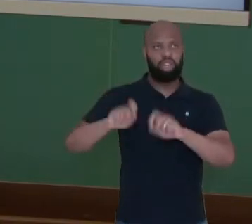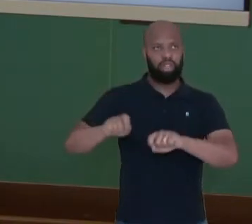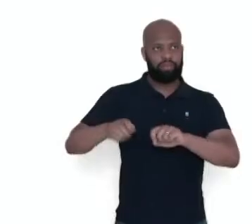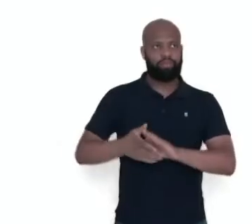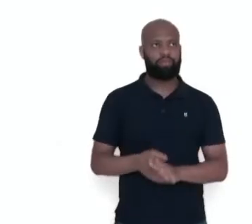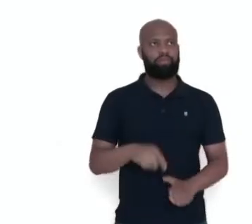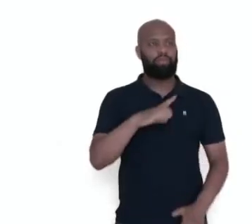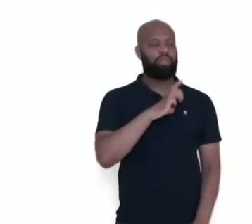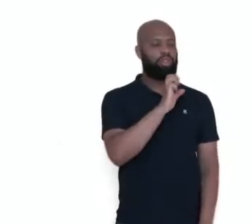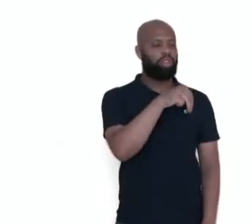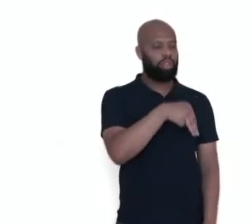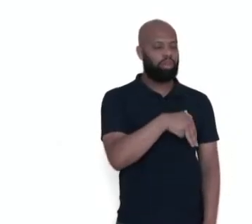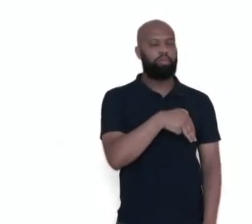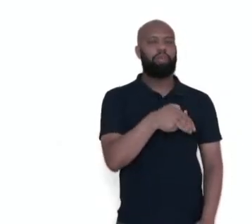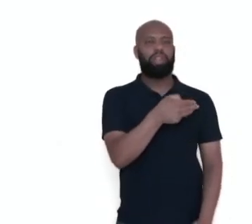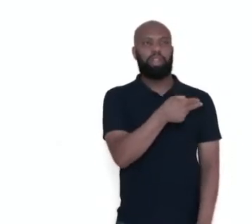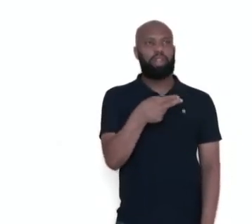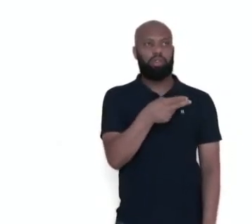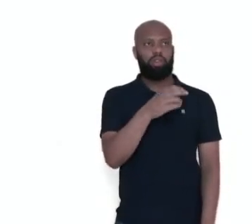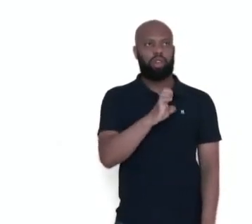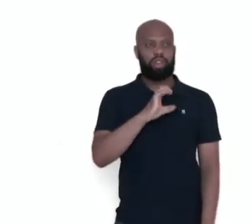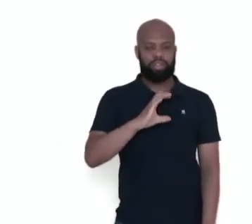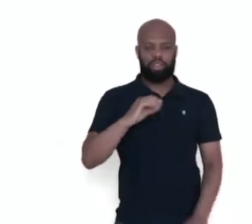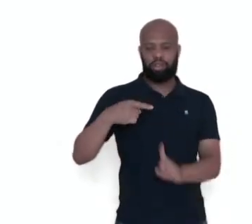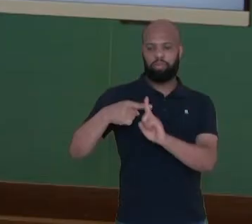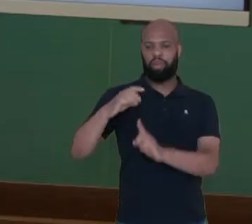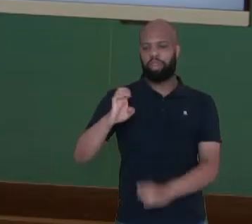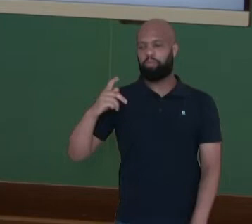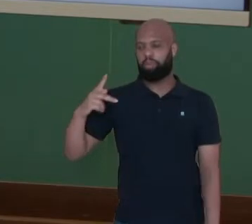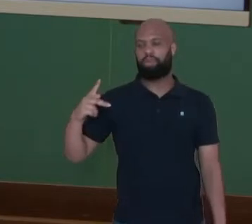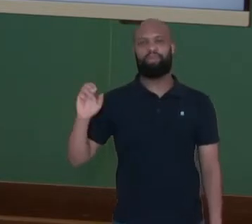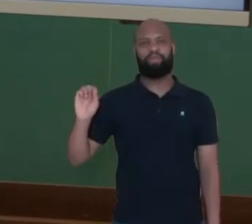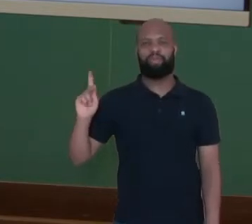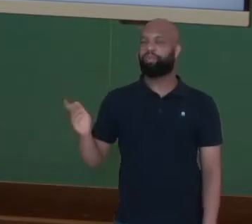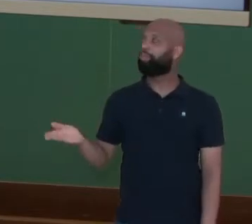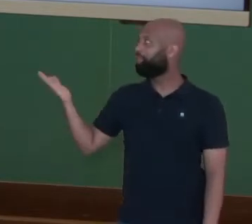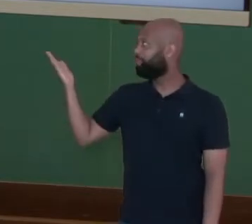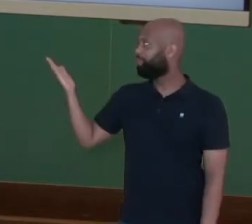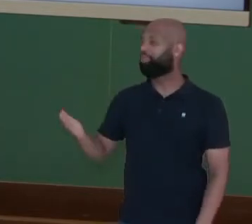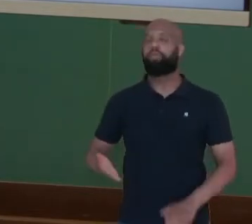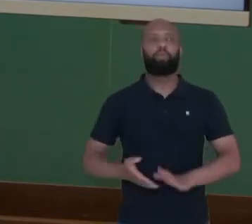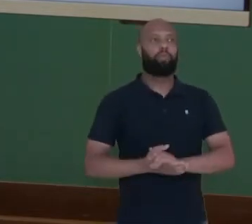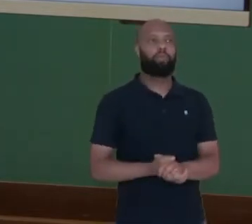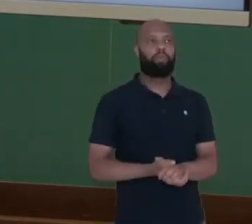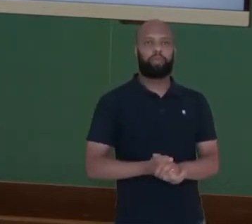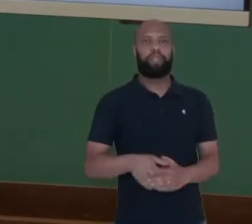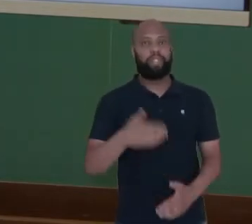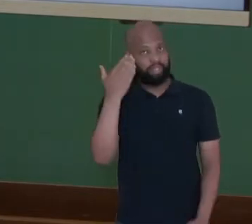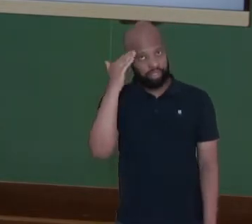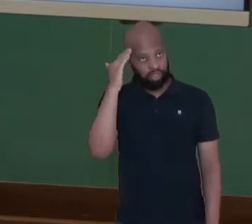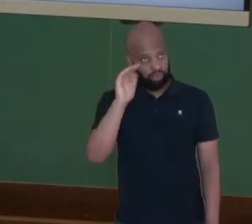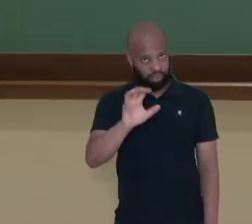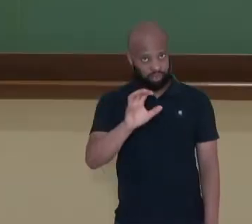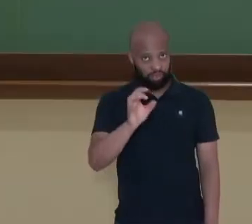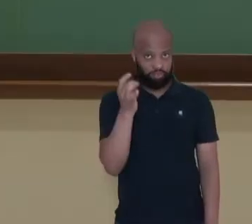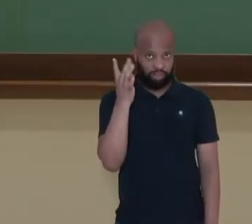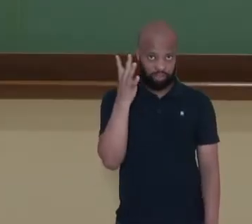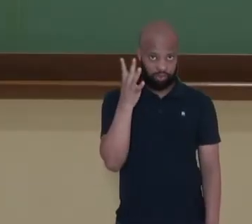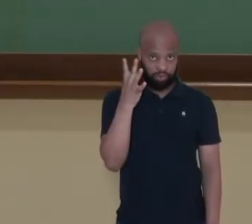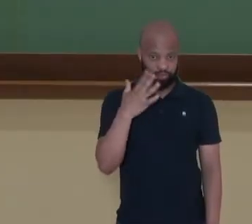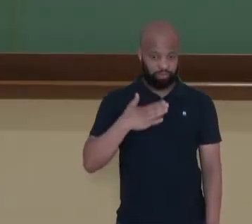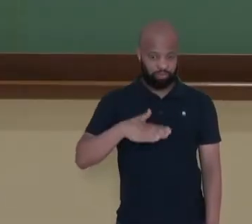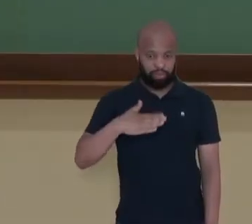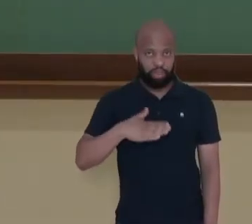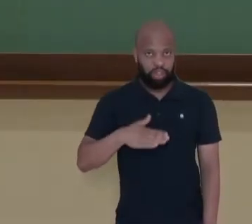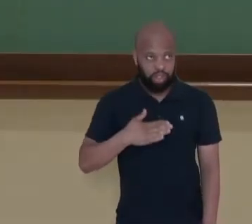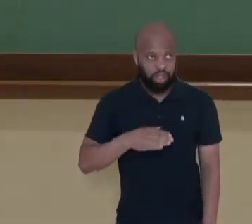forma. EM é igual a EC mais EP. Ok? Tranquilo? De boa? Sossegado?